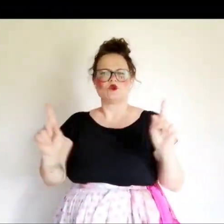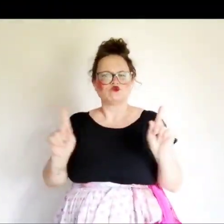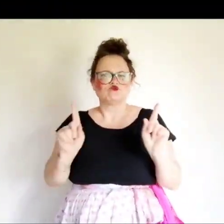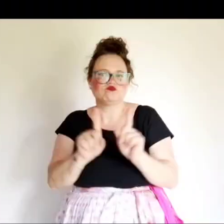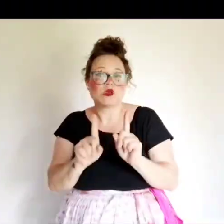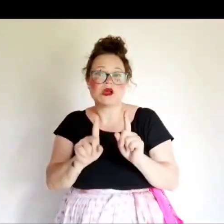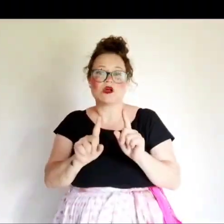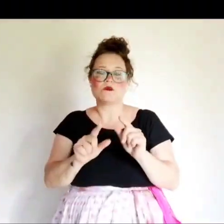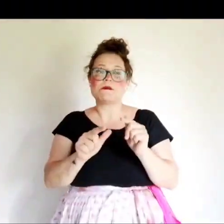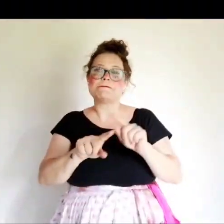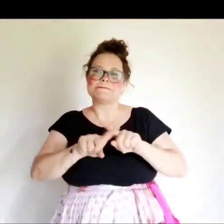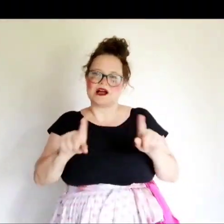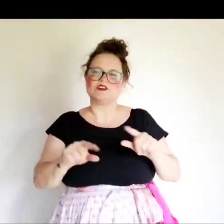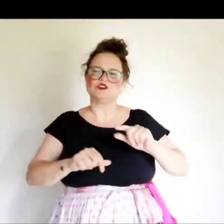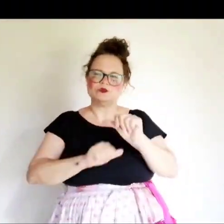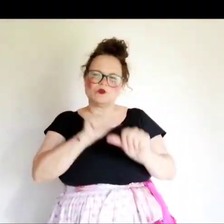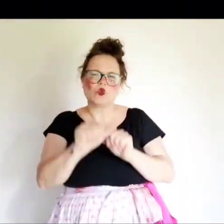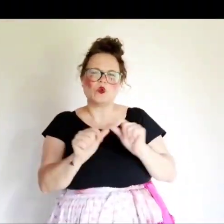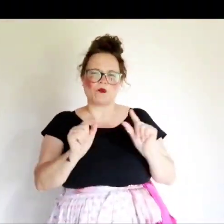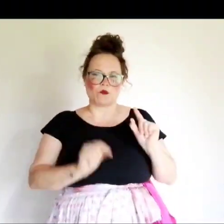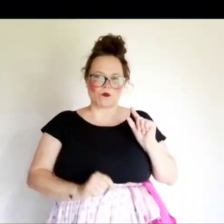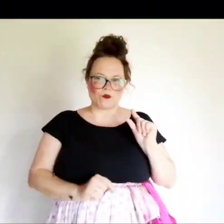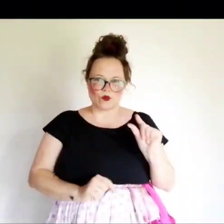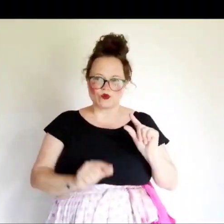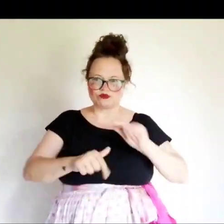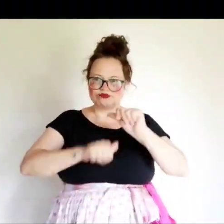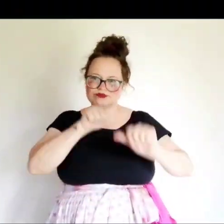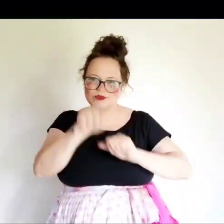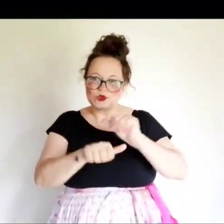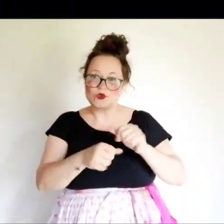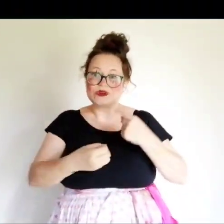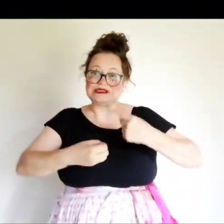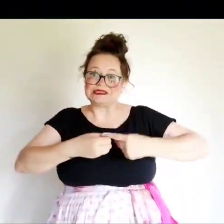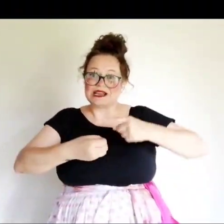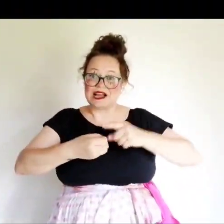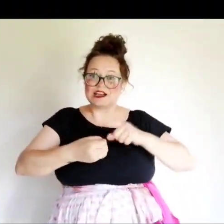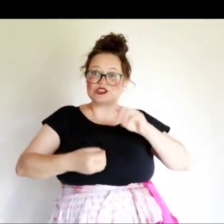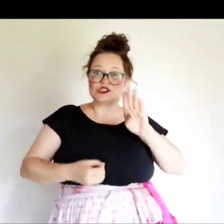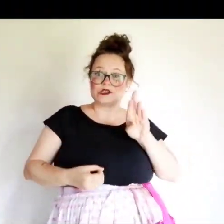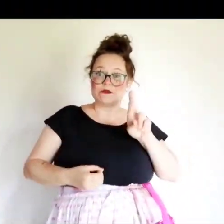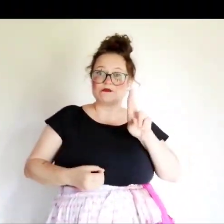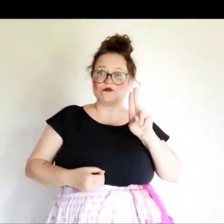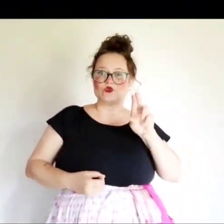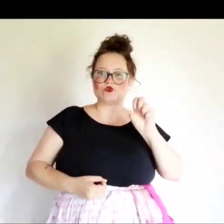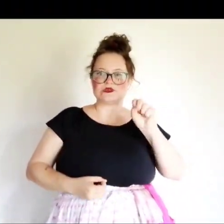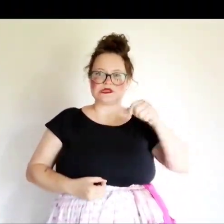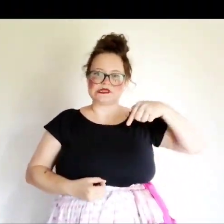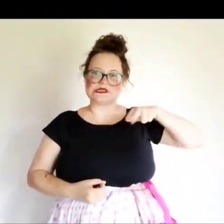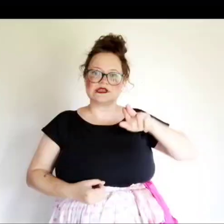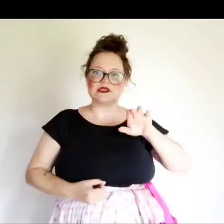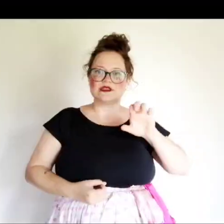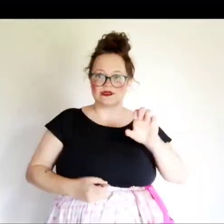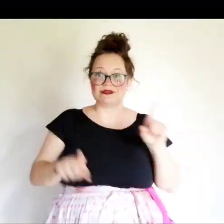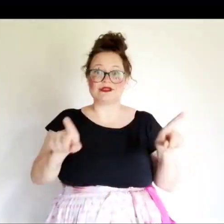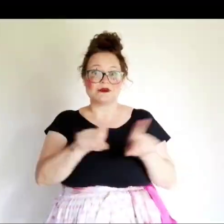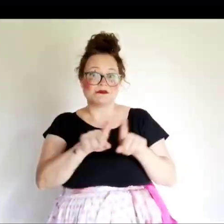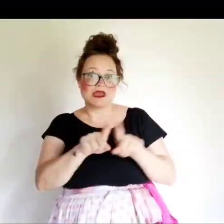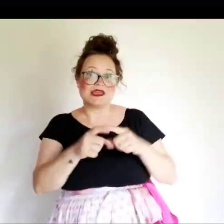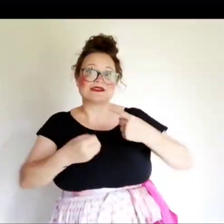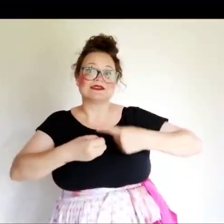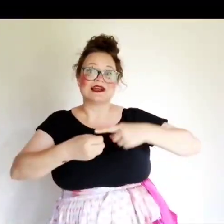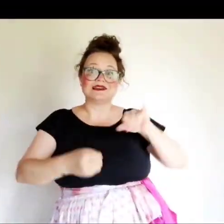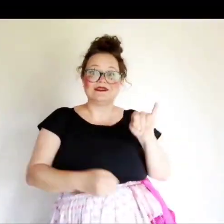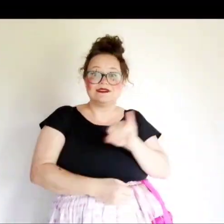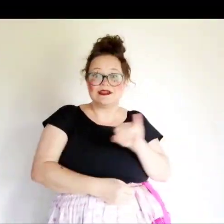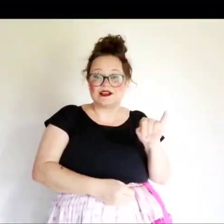mudanças em Brusque, umas 2 vezes. E em Itajaí eu fiz uma apresentação, tipo um chá